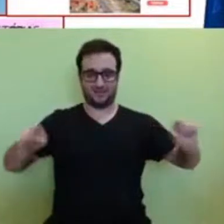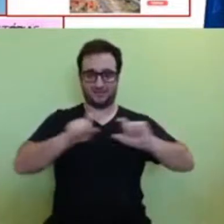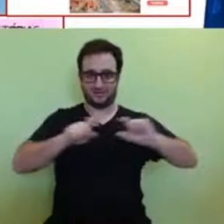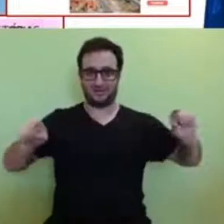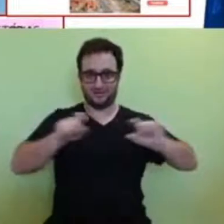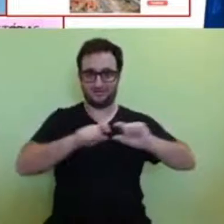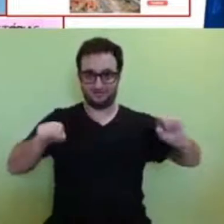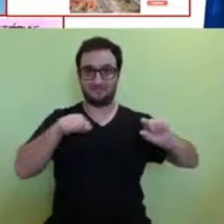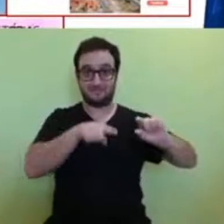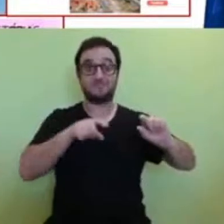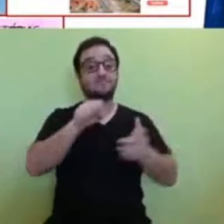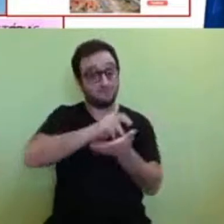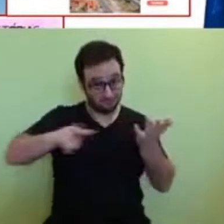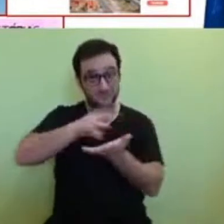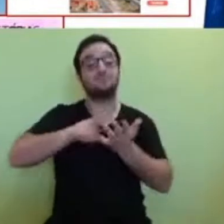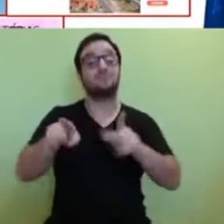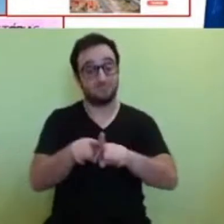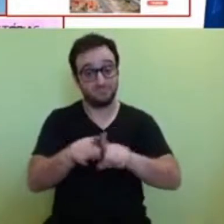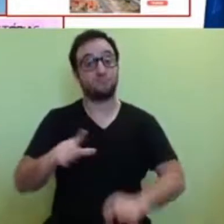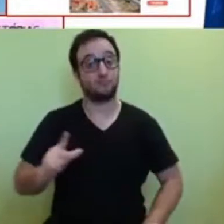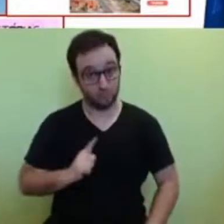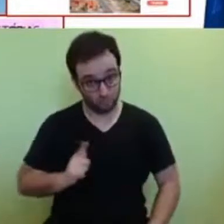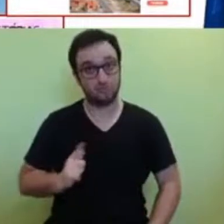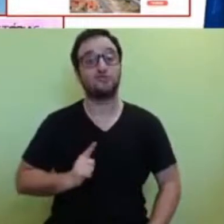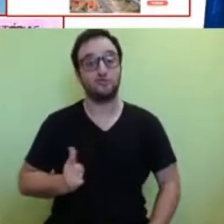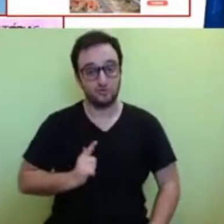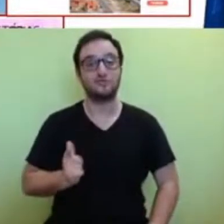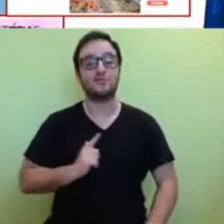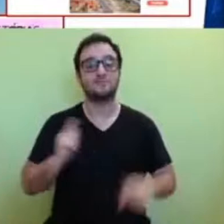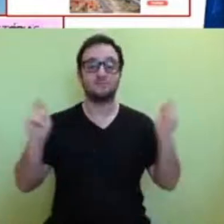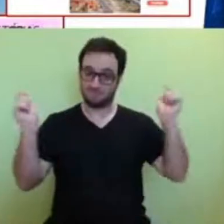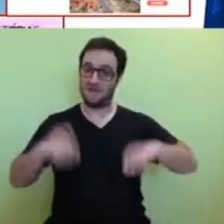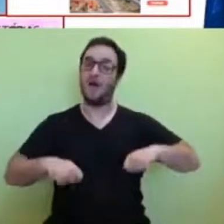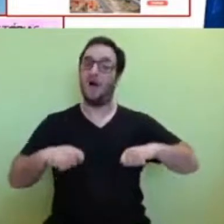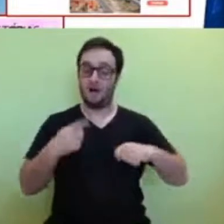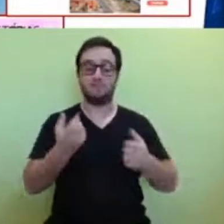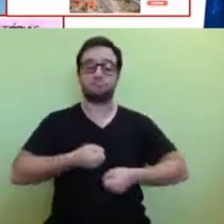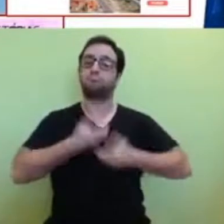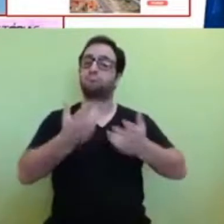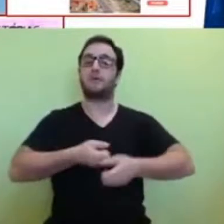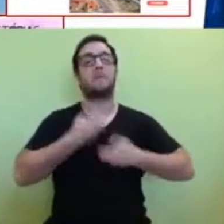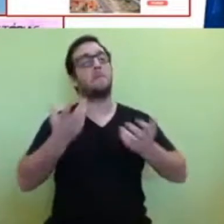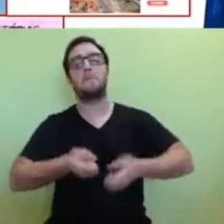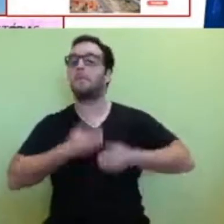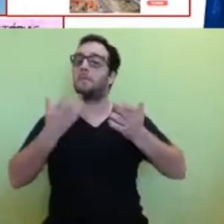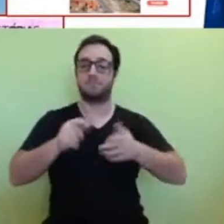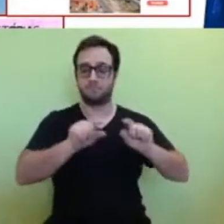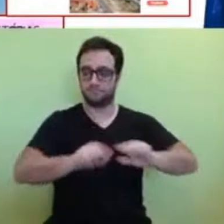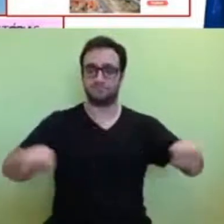em escrita de sinais. Essa aí foi produzida pelo Miguel Armstrong, lá